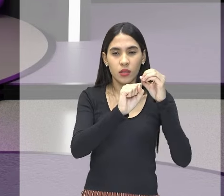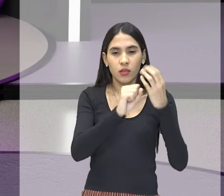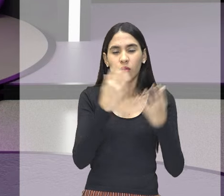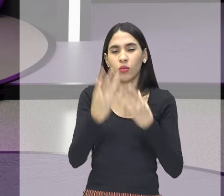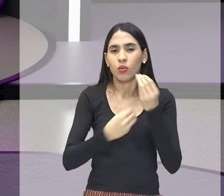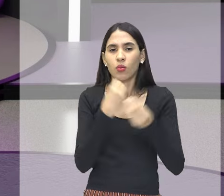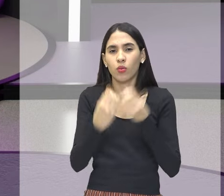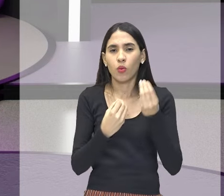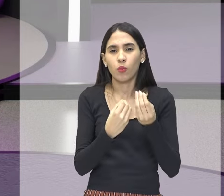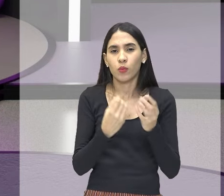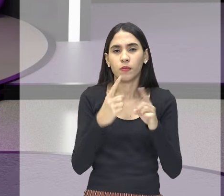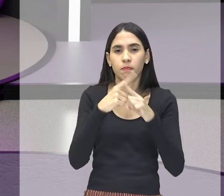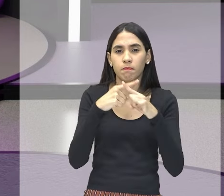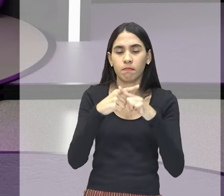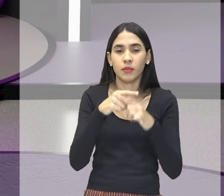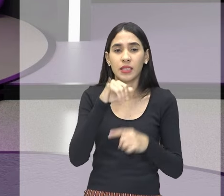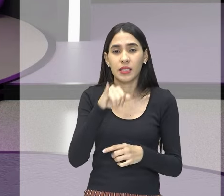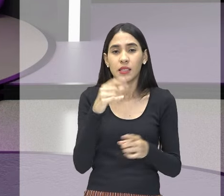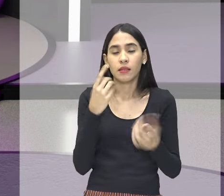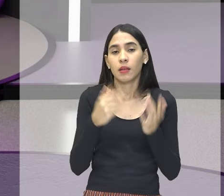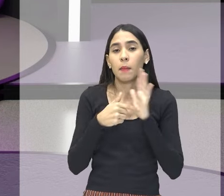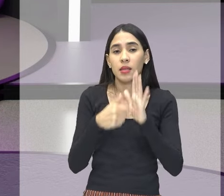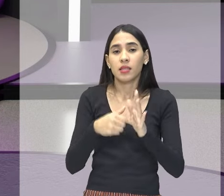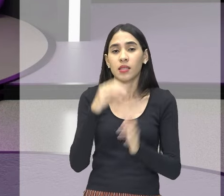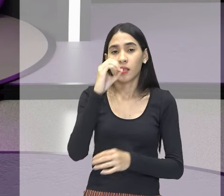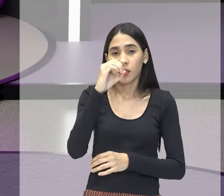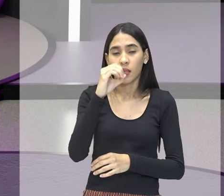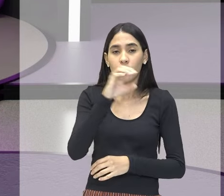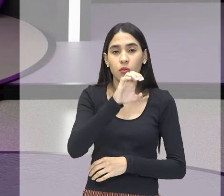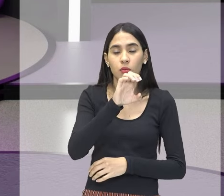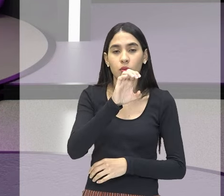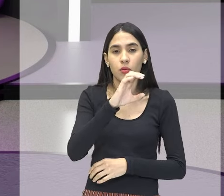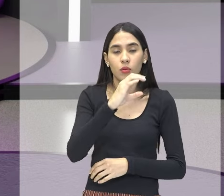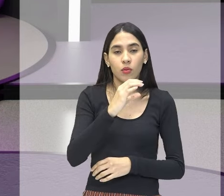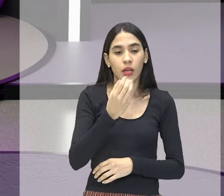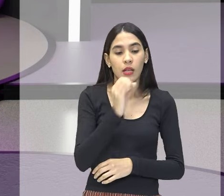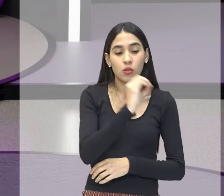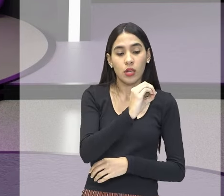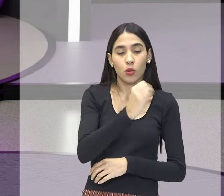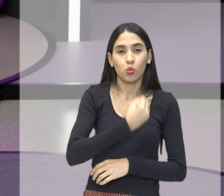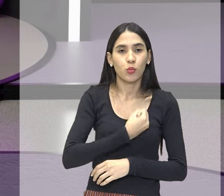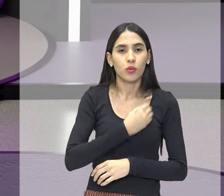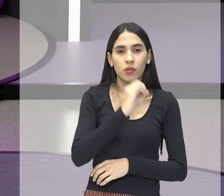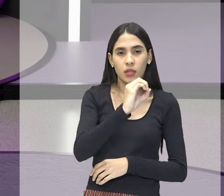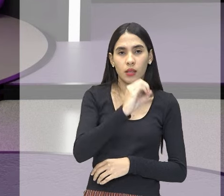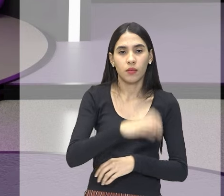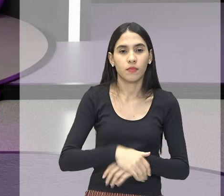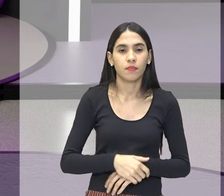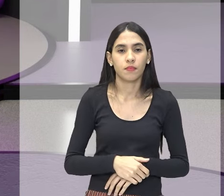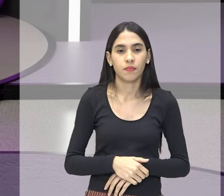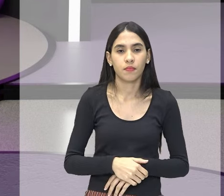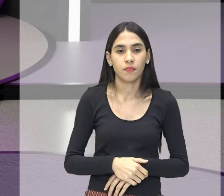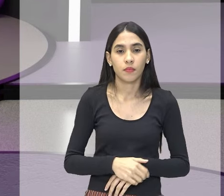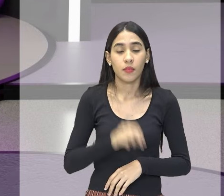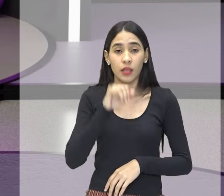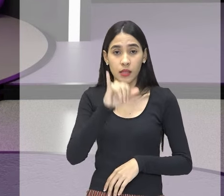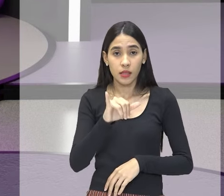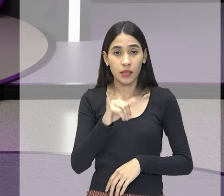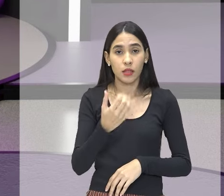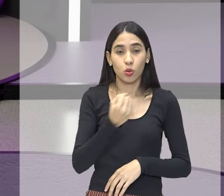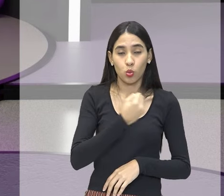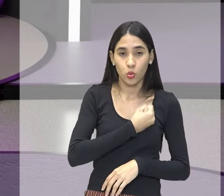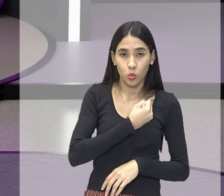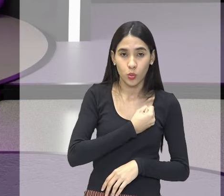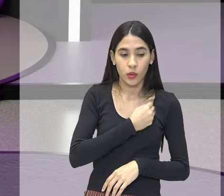de monômios quando o zero aparece ali como coeficiente de um deles? Olha o que diz. Se um monômio tem